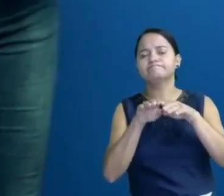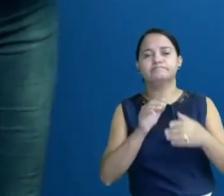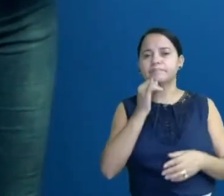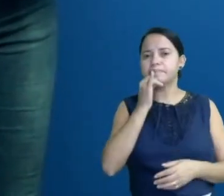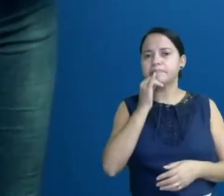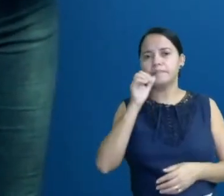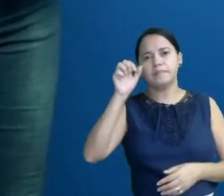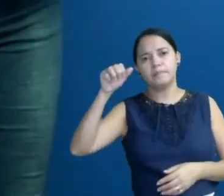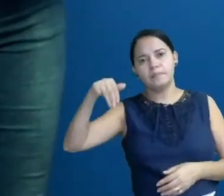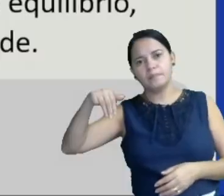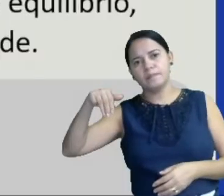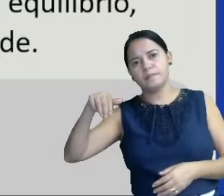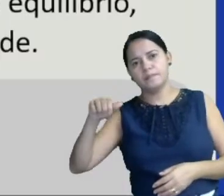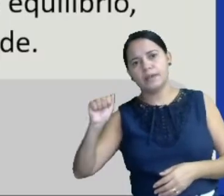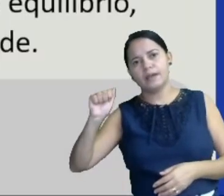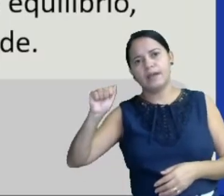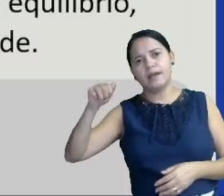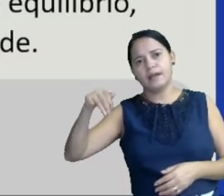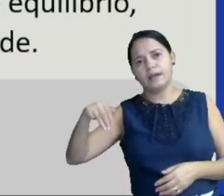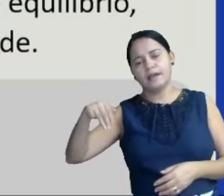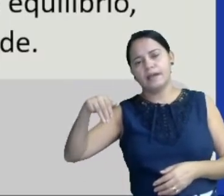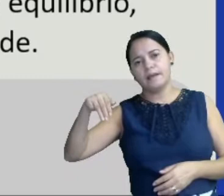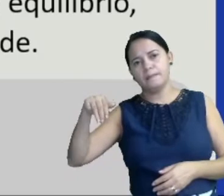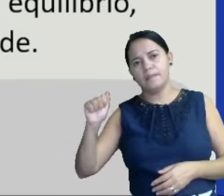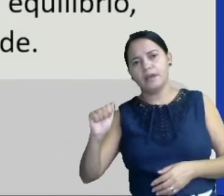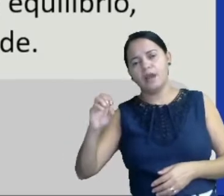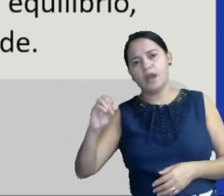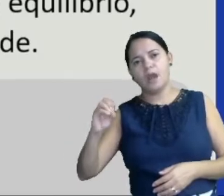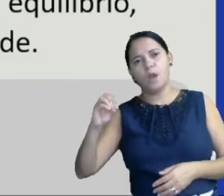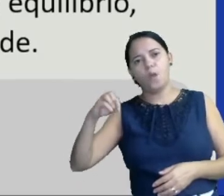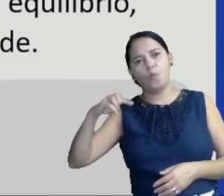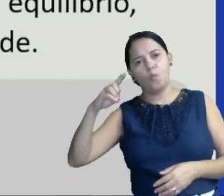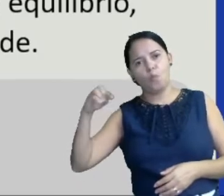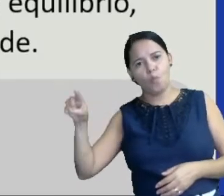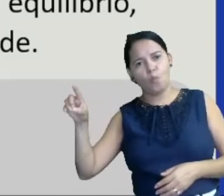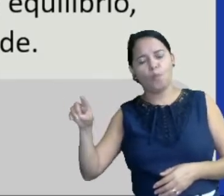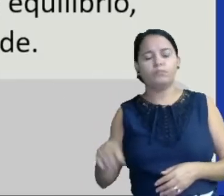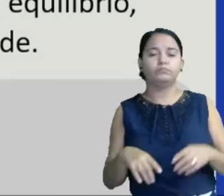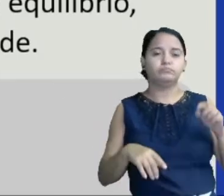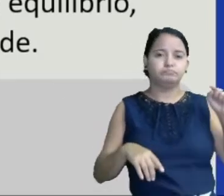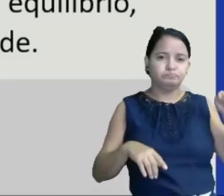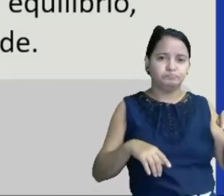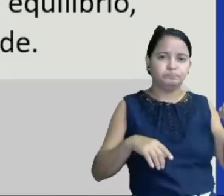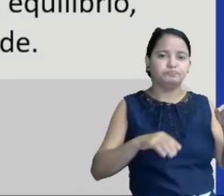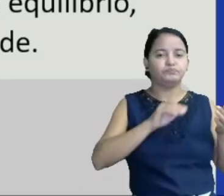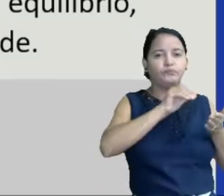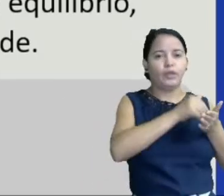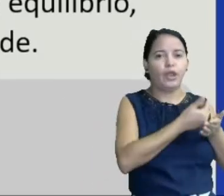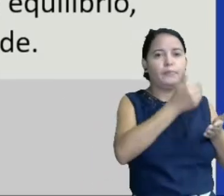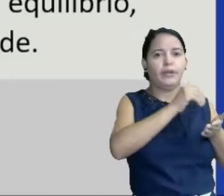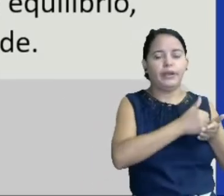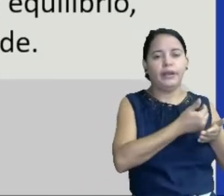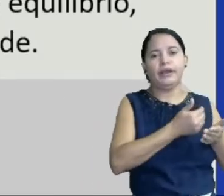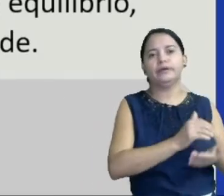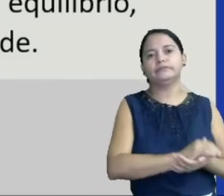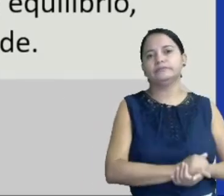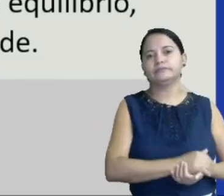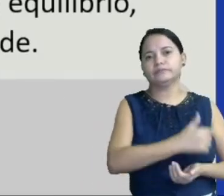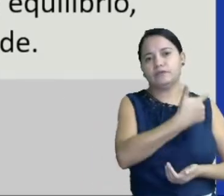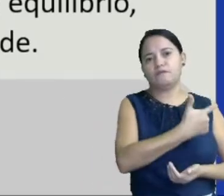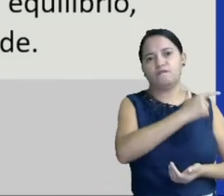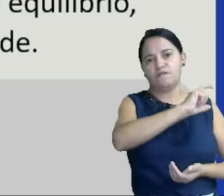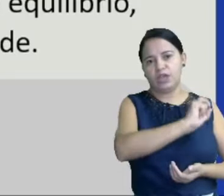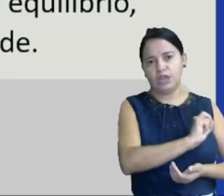uma mão vamos na segunda opção aí né vamos supor que o abacate seja 20 o